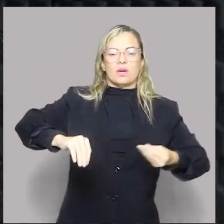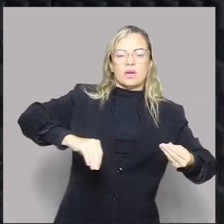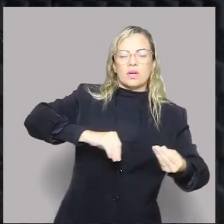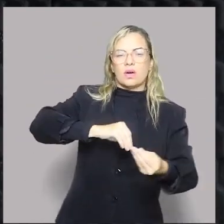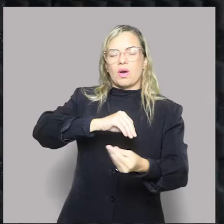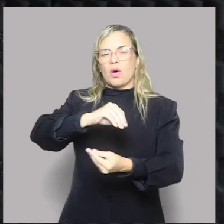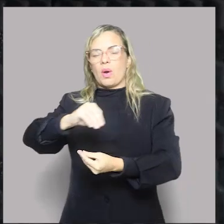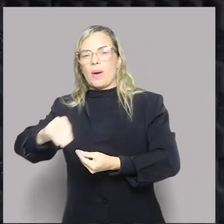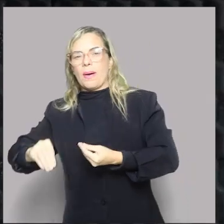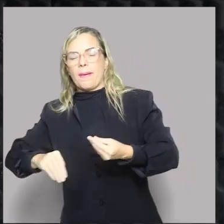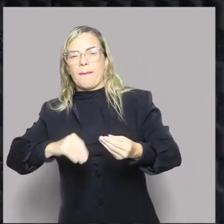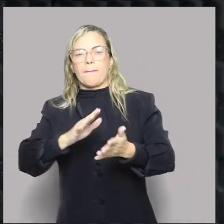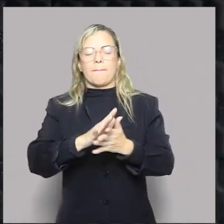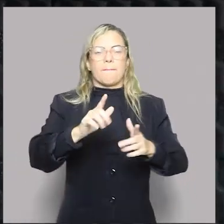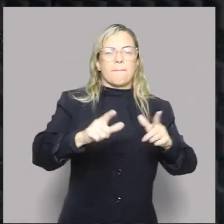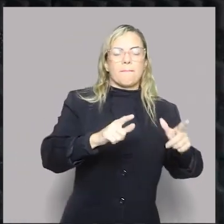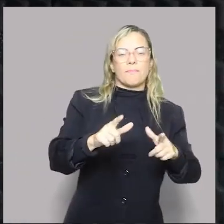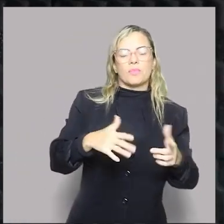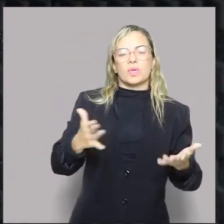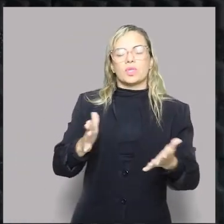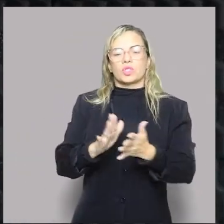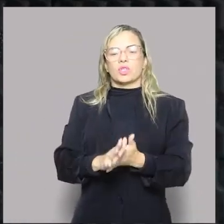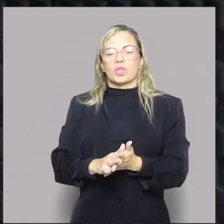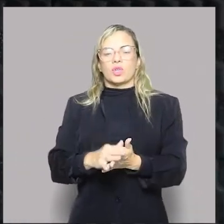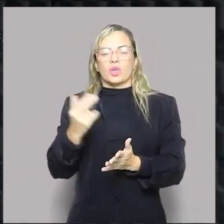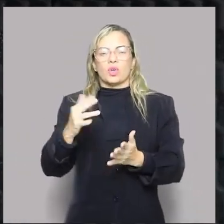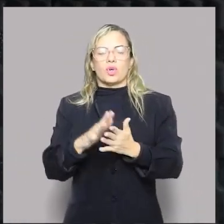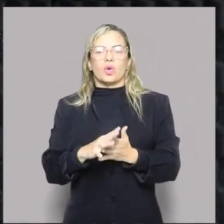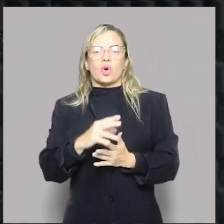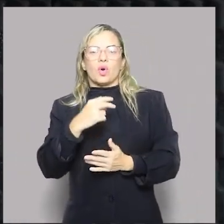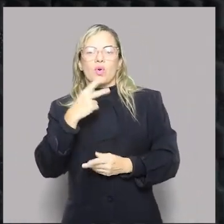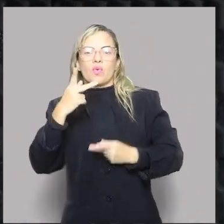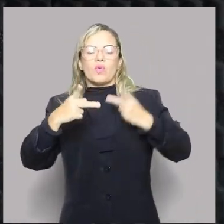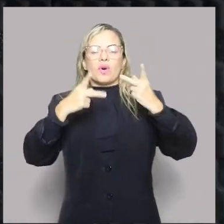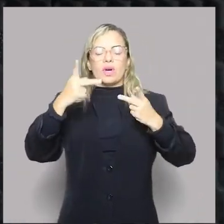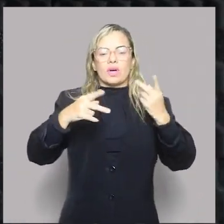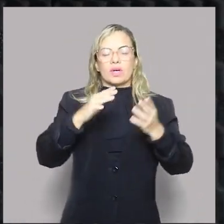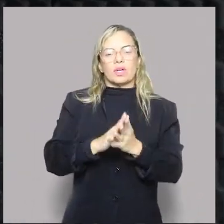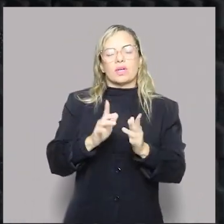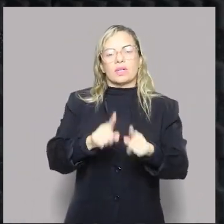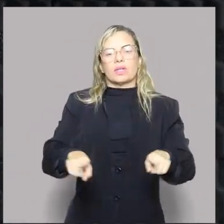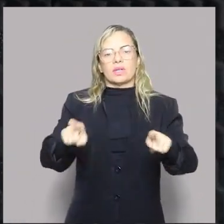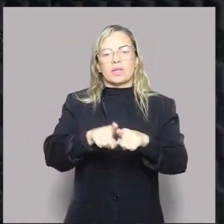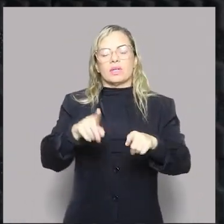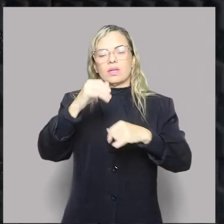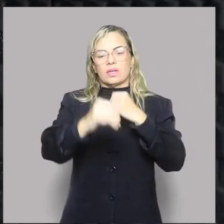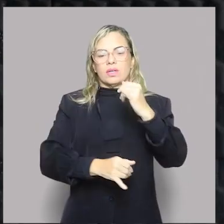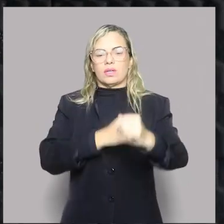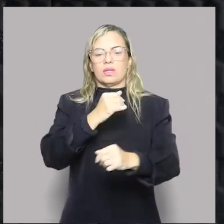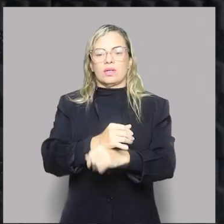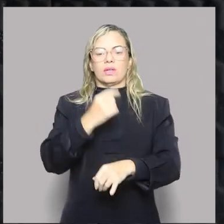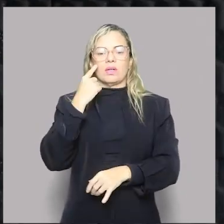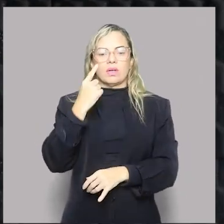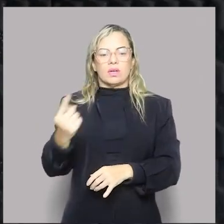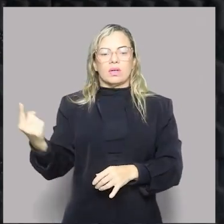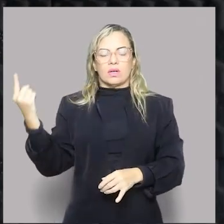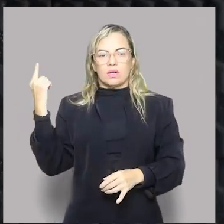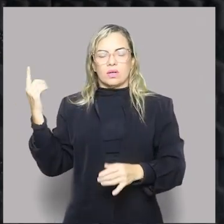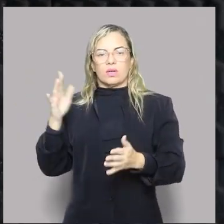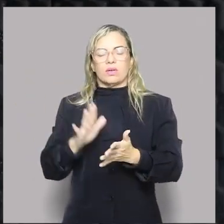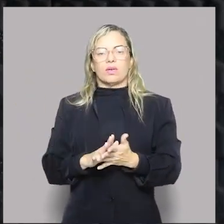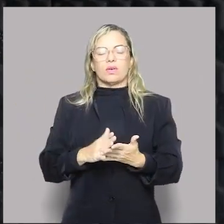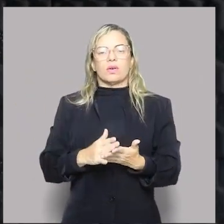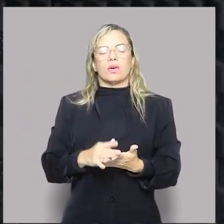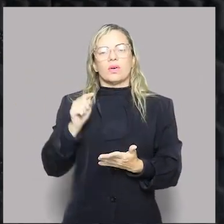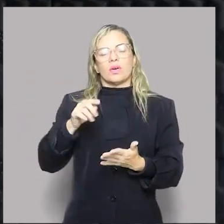inteligência. Então, sem internet, muitas pessoas não vão acessar tudo aquilo que a internet media. E se